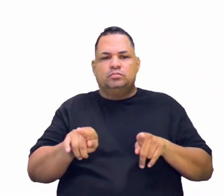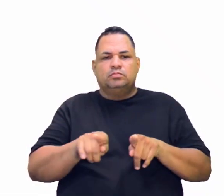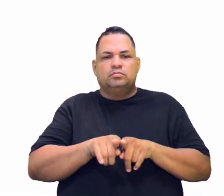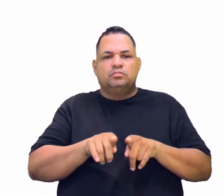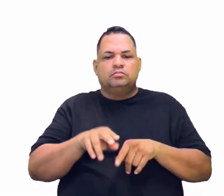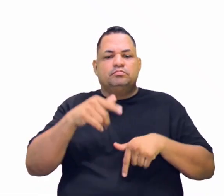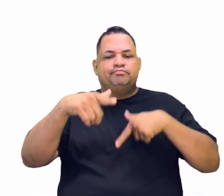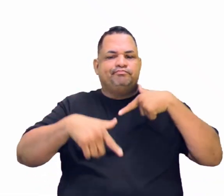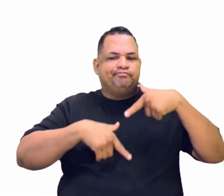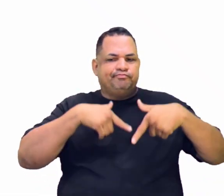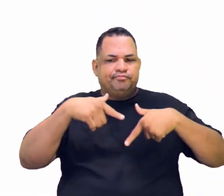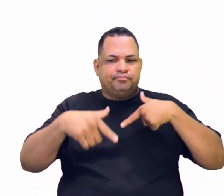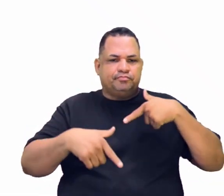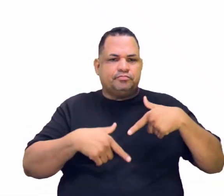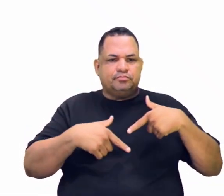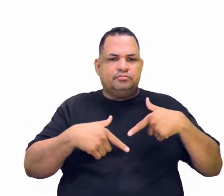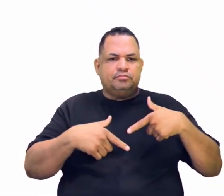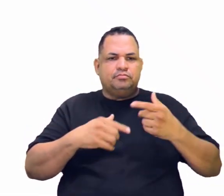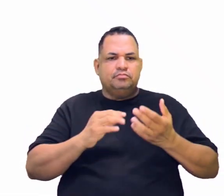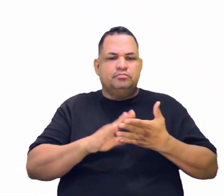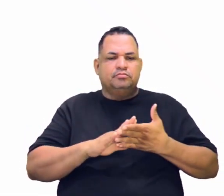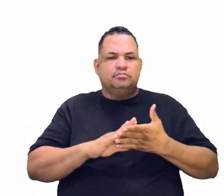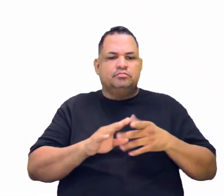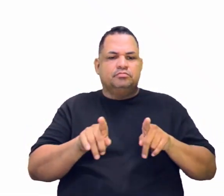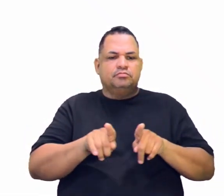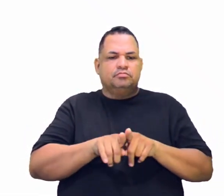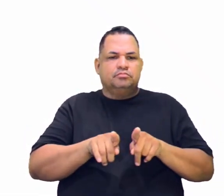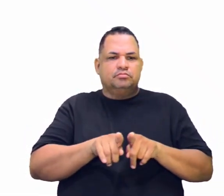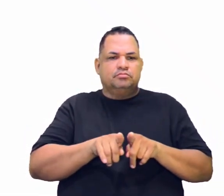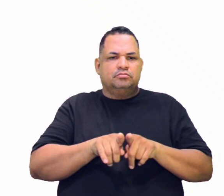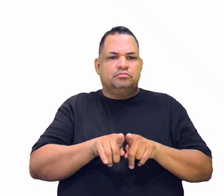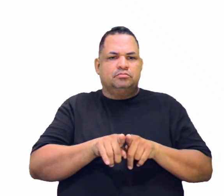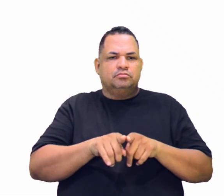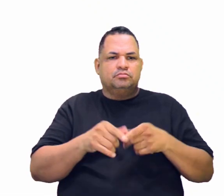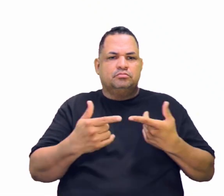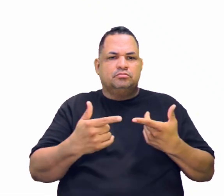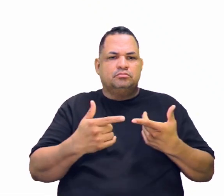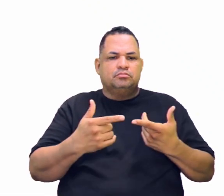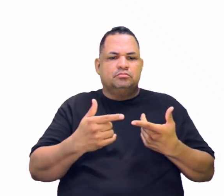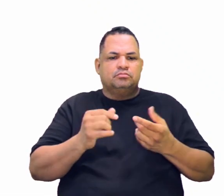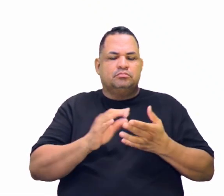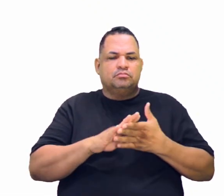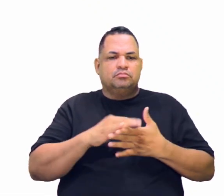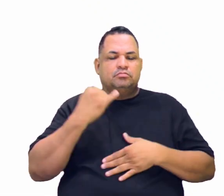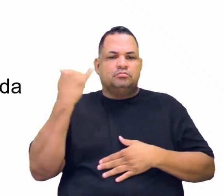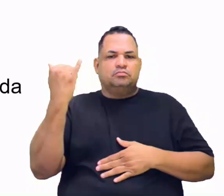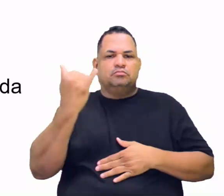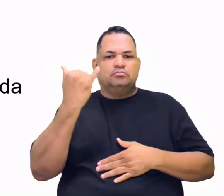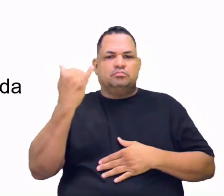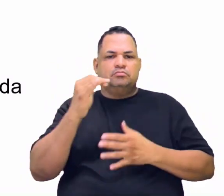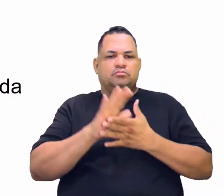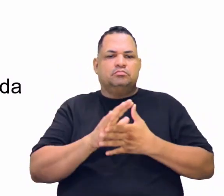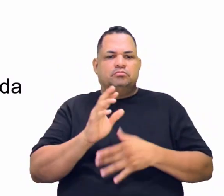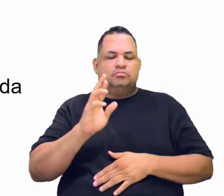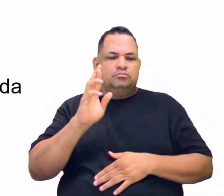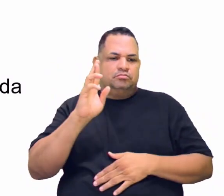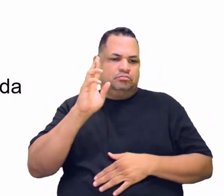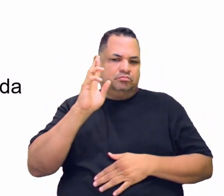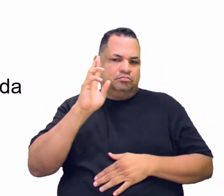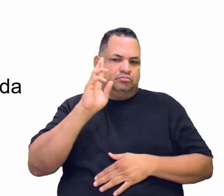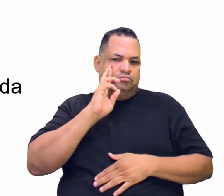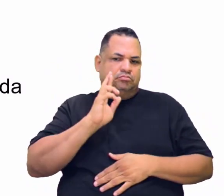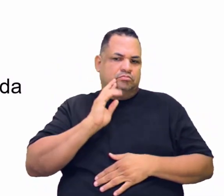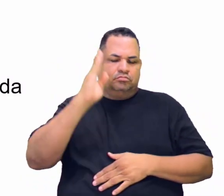o trabalho. O Almir Suruí é uma personalidade importante para o Estado e para o Brasil,